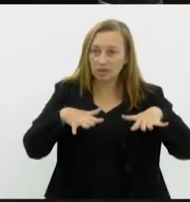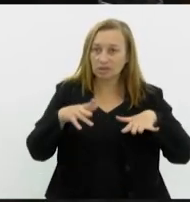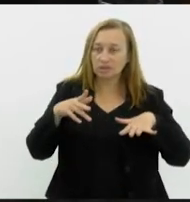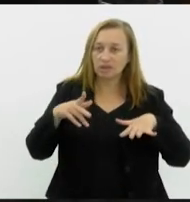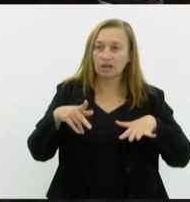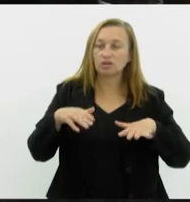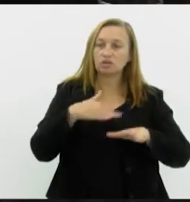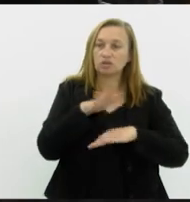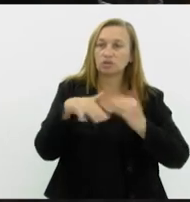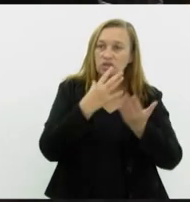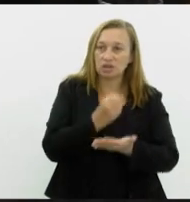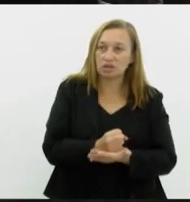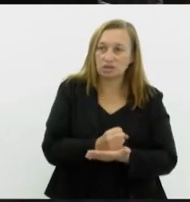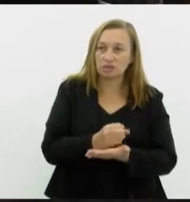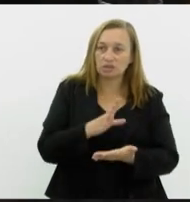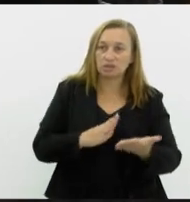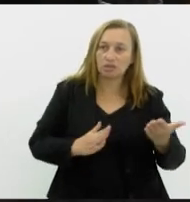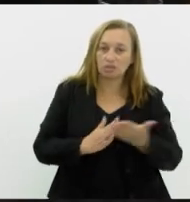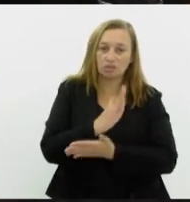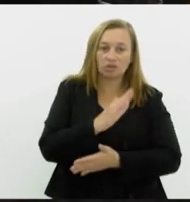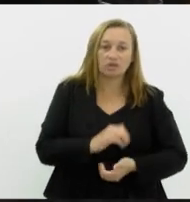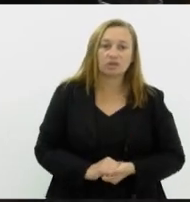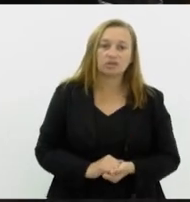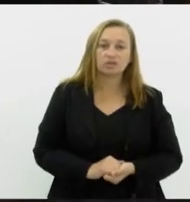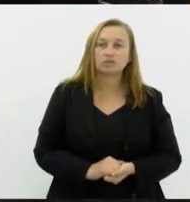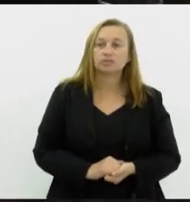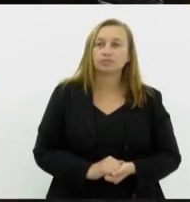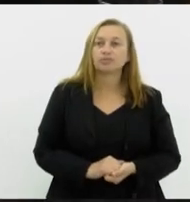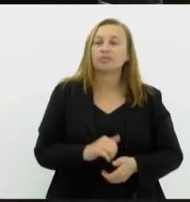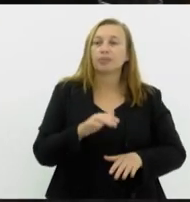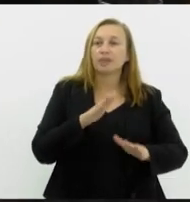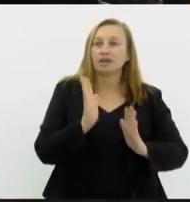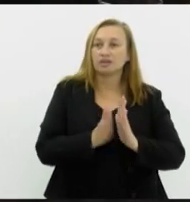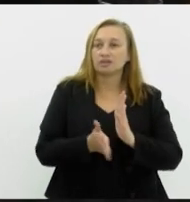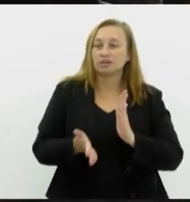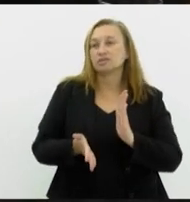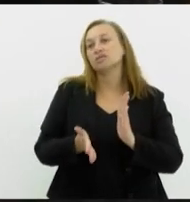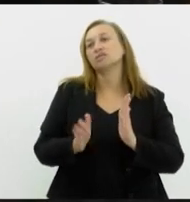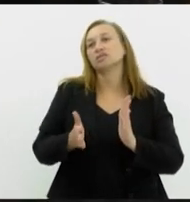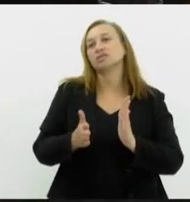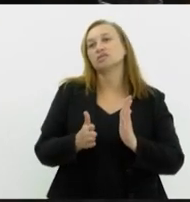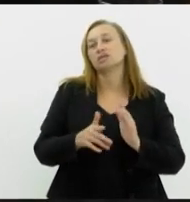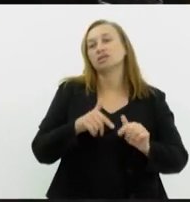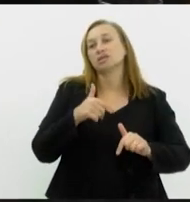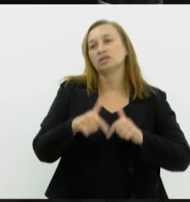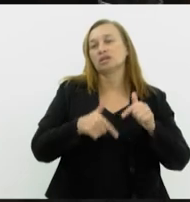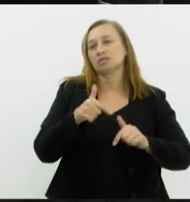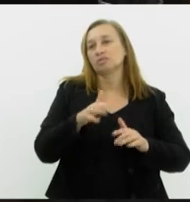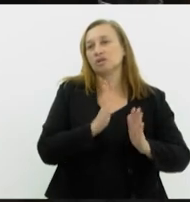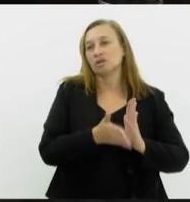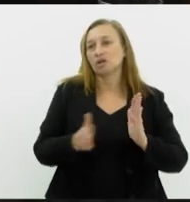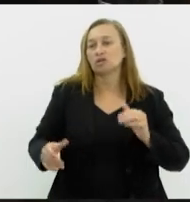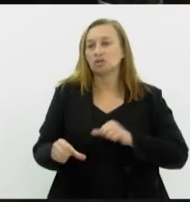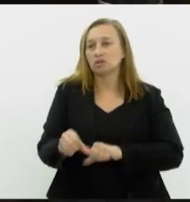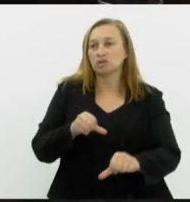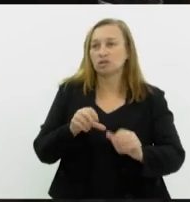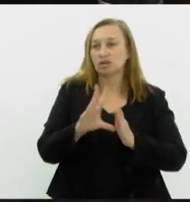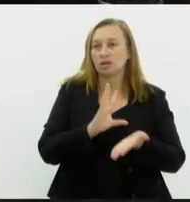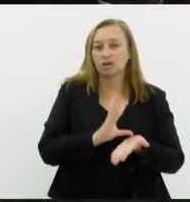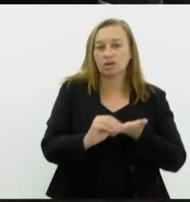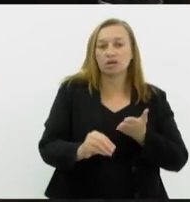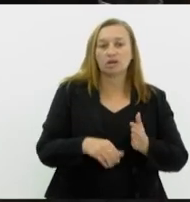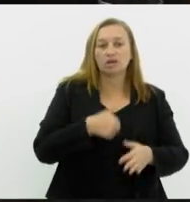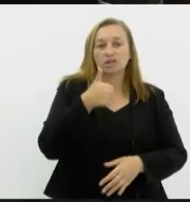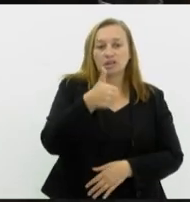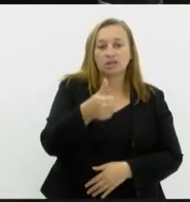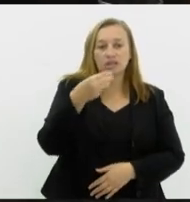senhores que aprovam. Aprovado. Chamo os trabalhos à ordem e faço a inversão de pauta do projeto